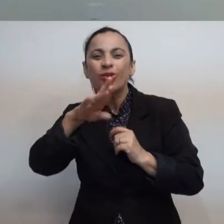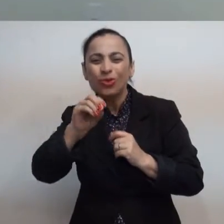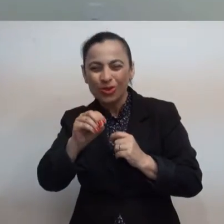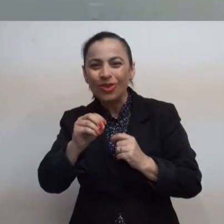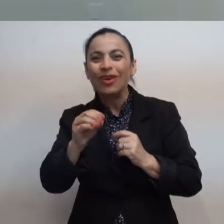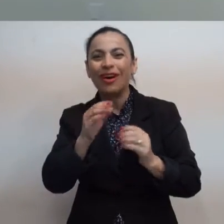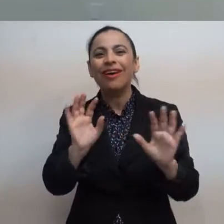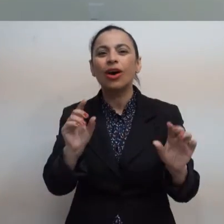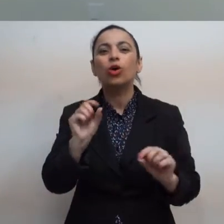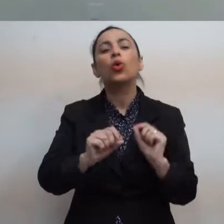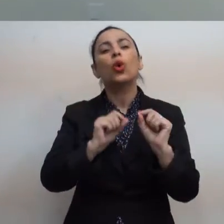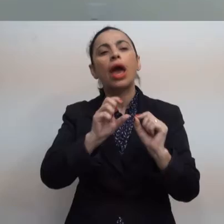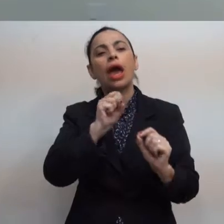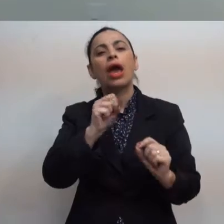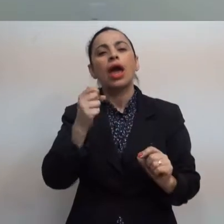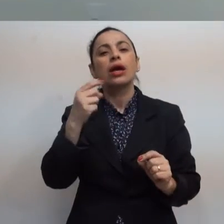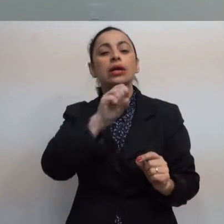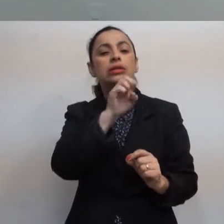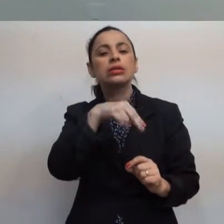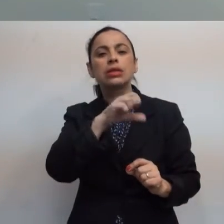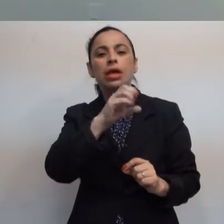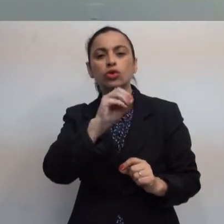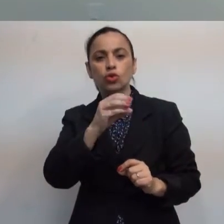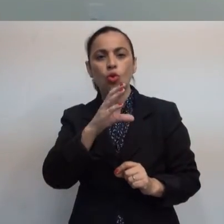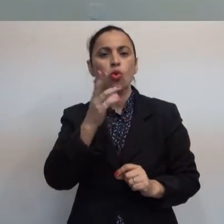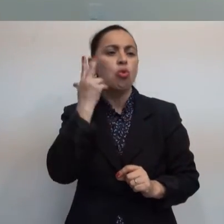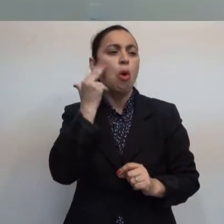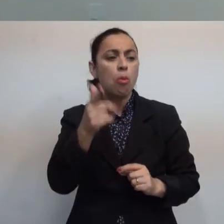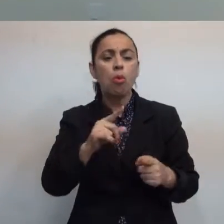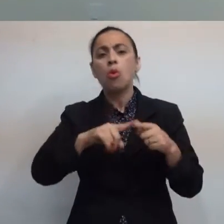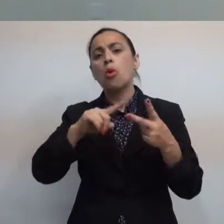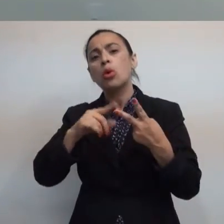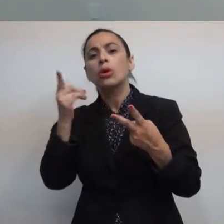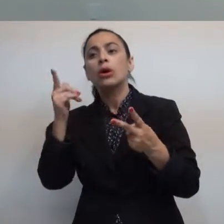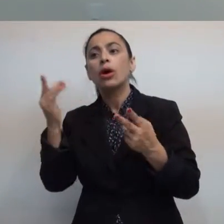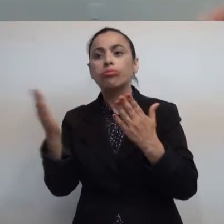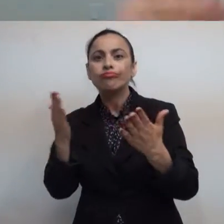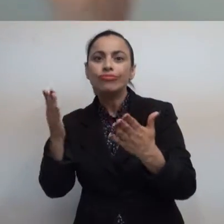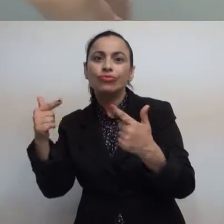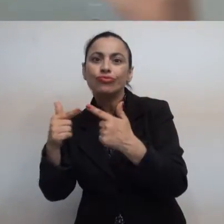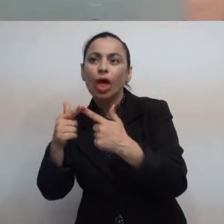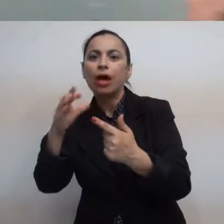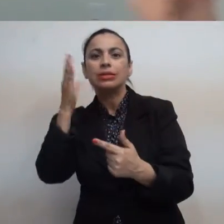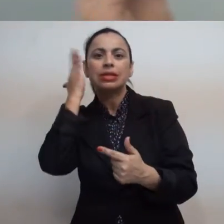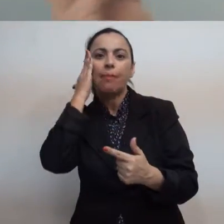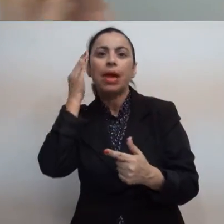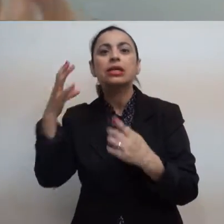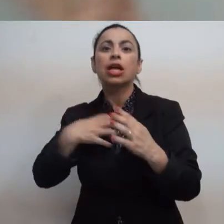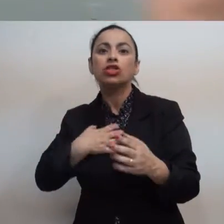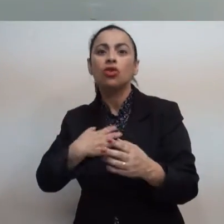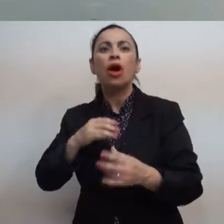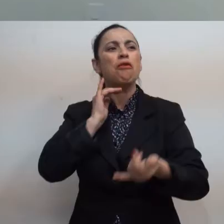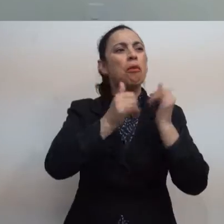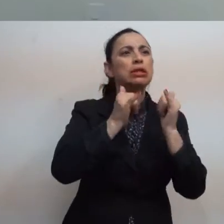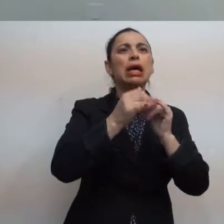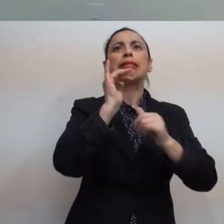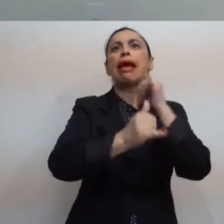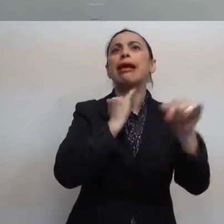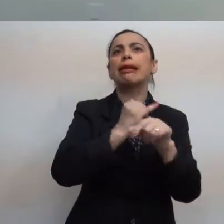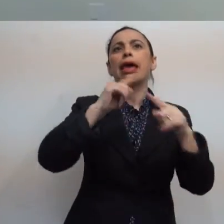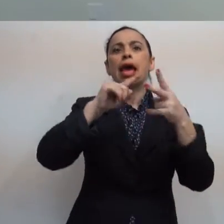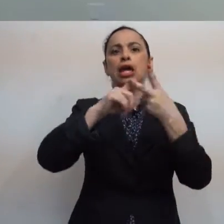filtro do senso comum para o saber científico, porque essas informações com a